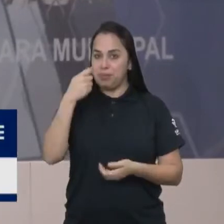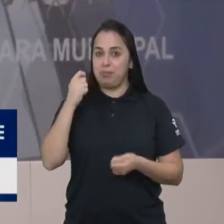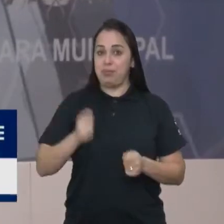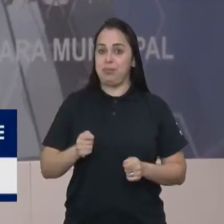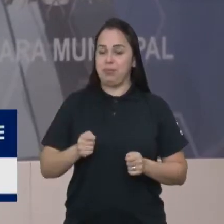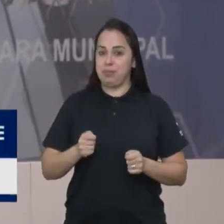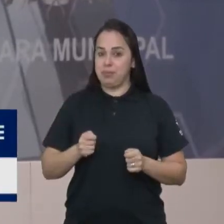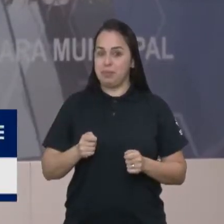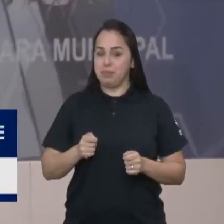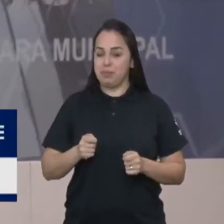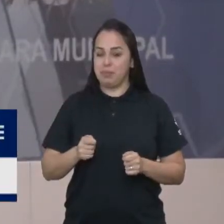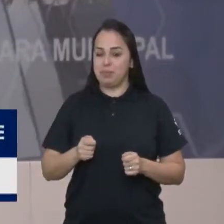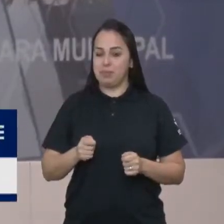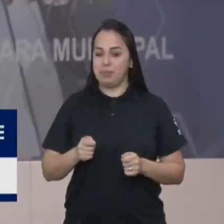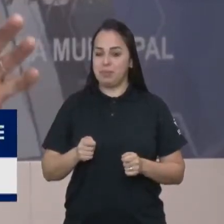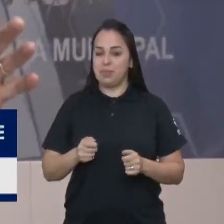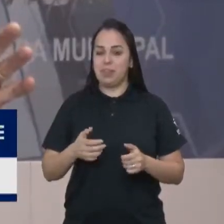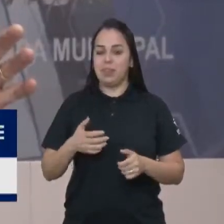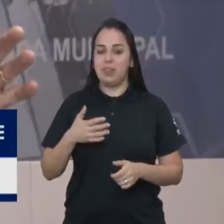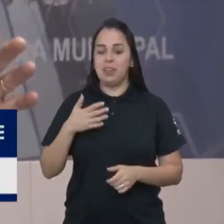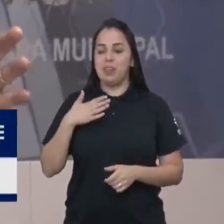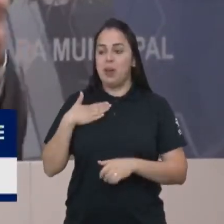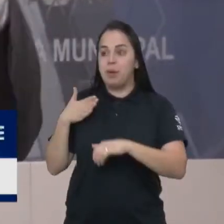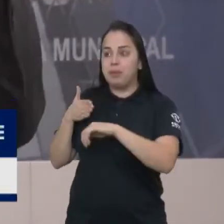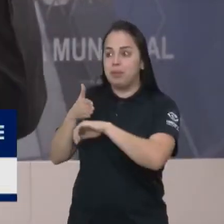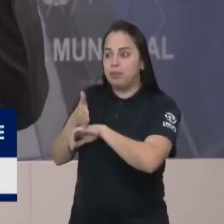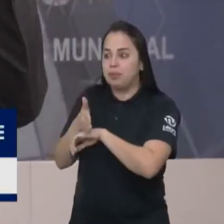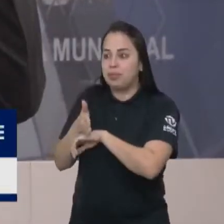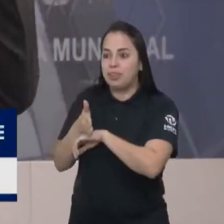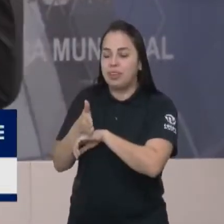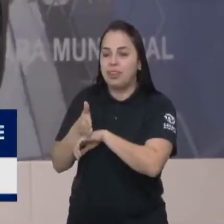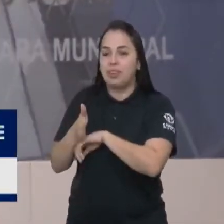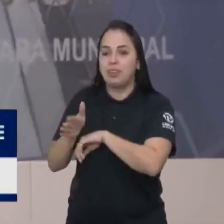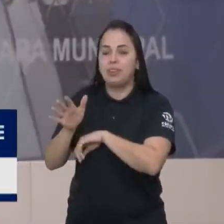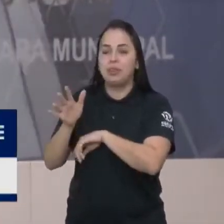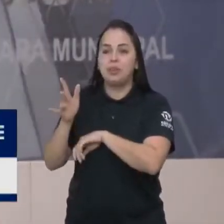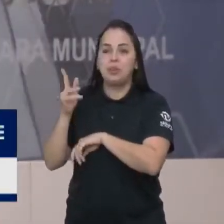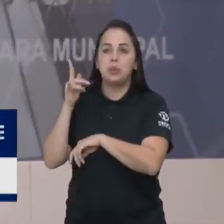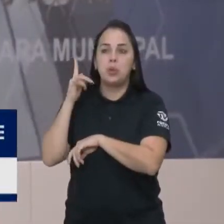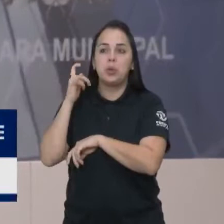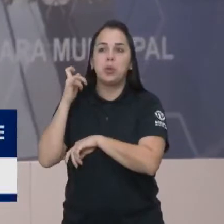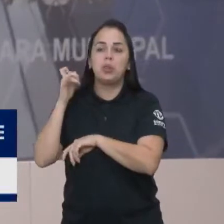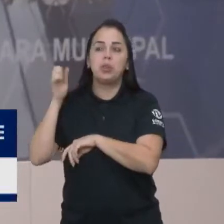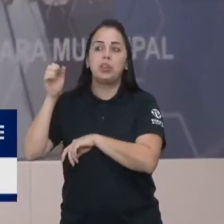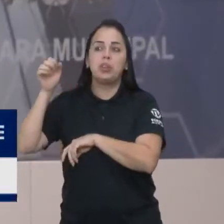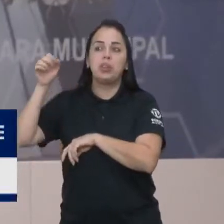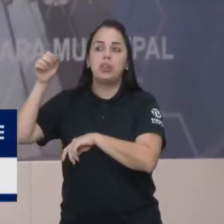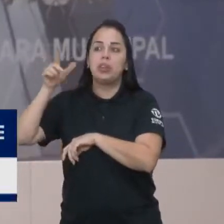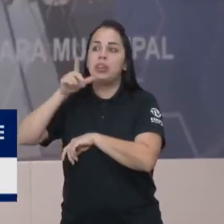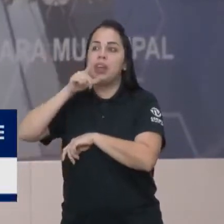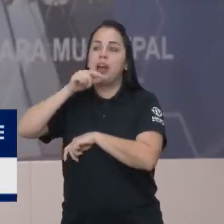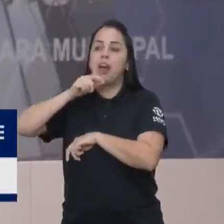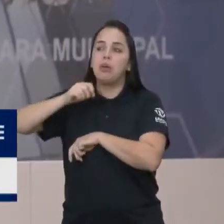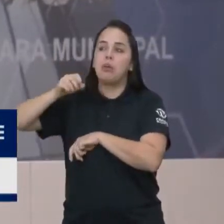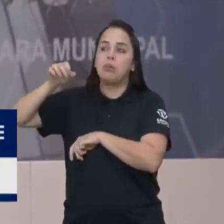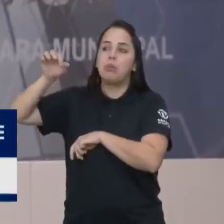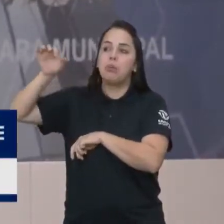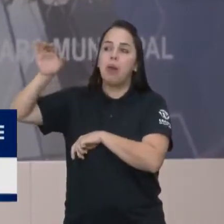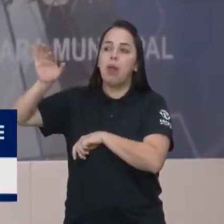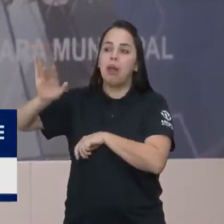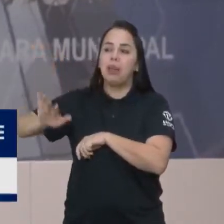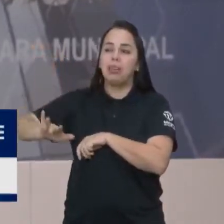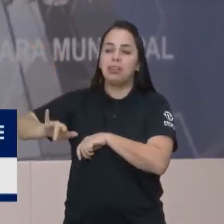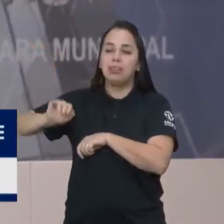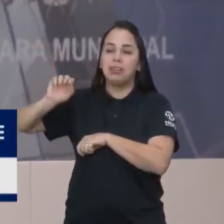as coisas. E eu entrava na sala do Ricardo e eu escutava o som daquela aguinha que caía.